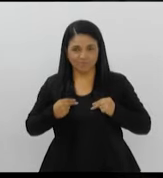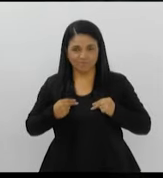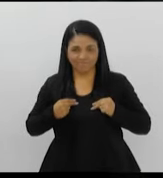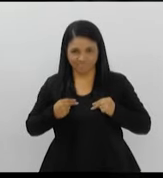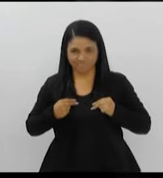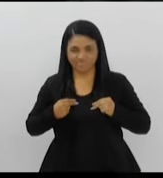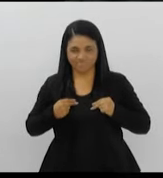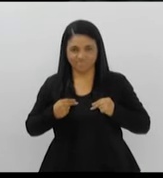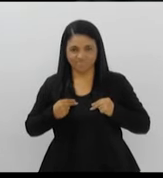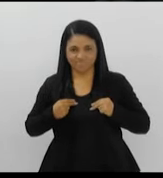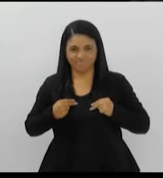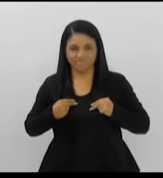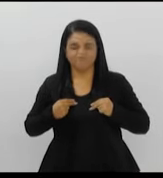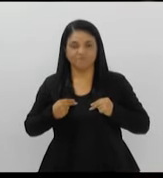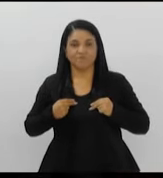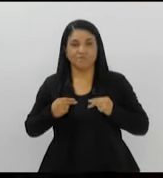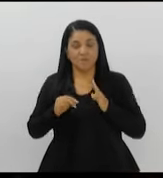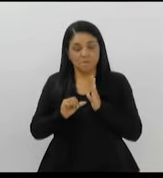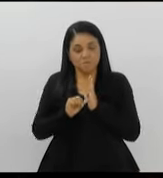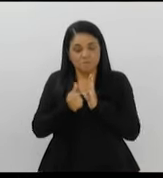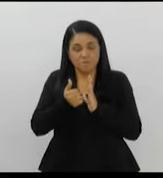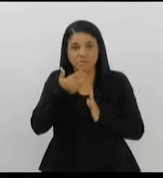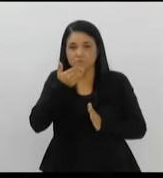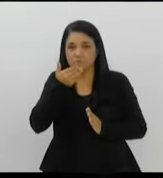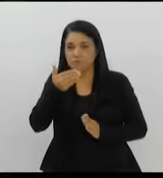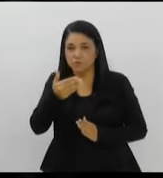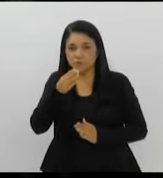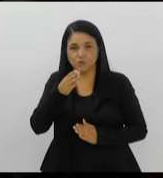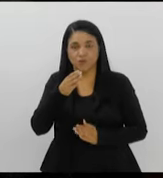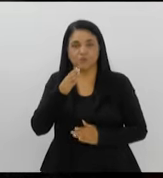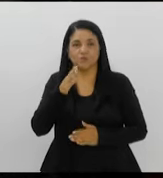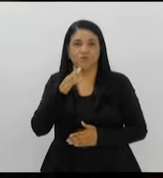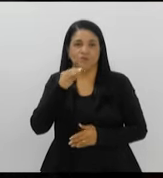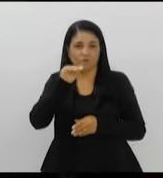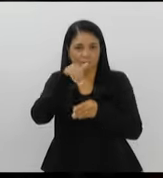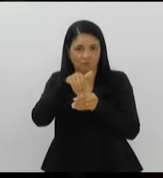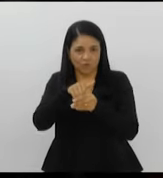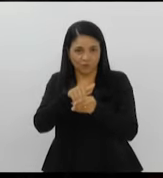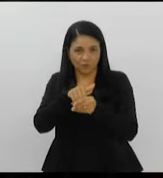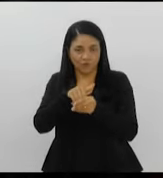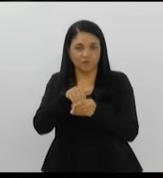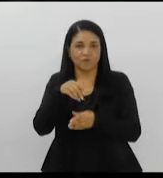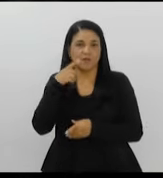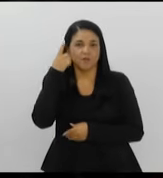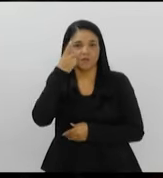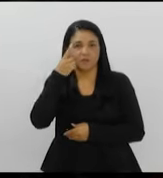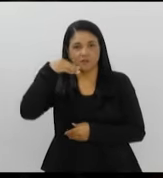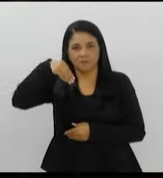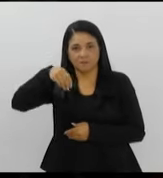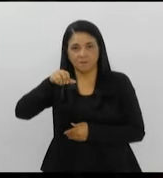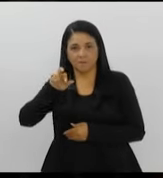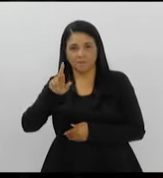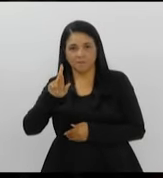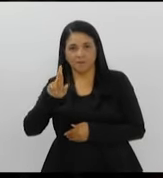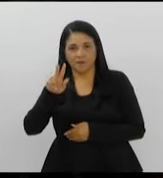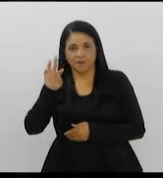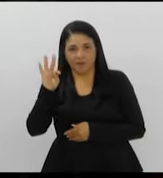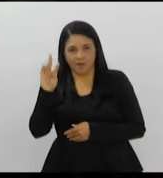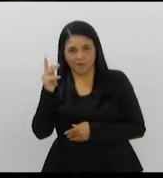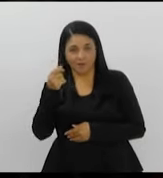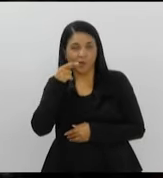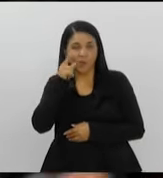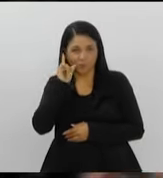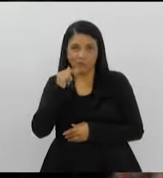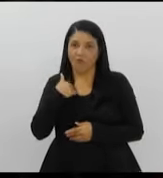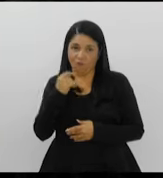primeira candidata que me pediu o voto foi a deputada Marta Rocha, ontem. Eu disse que